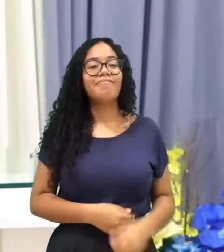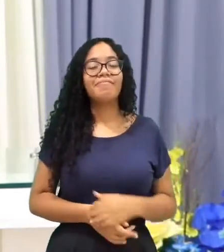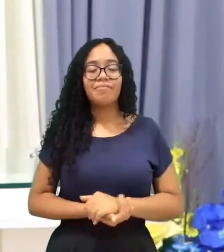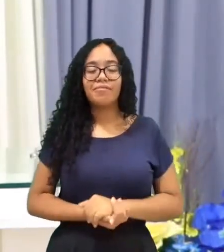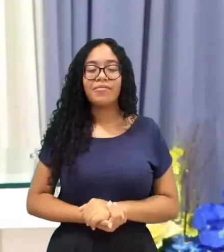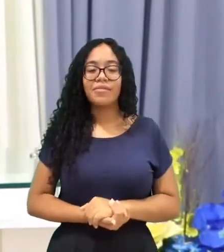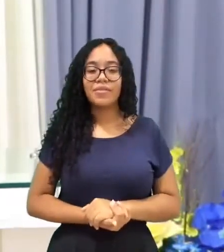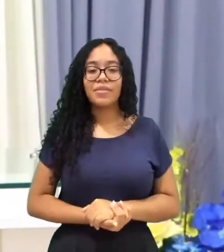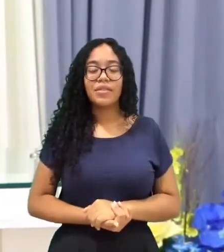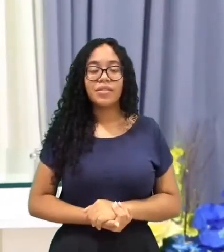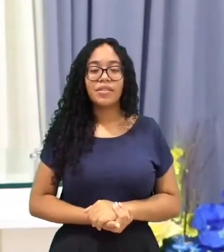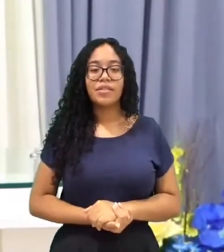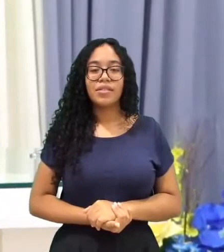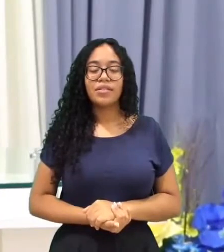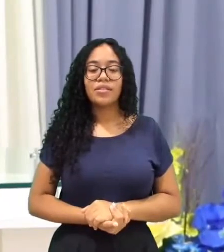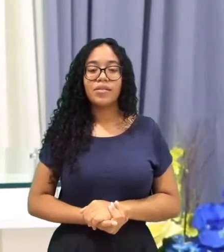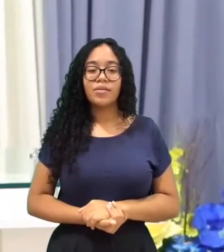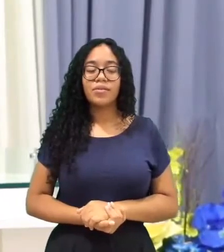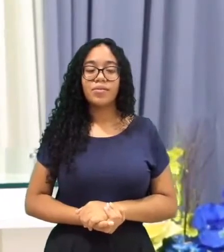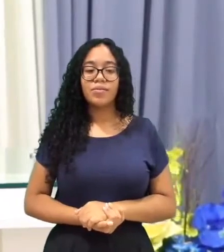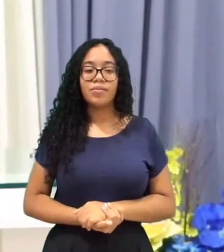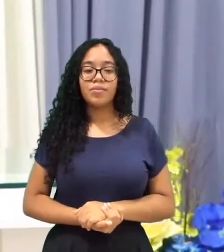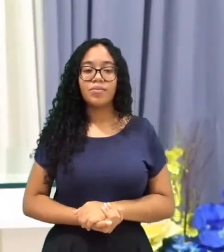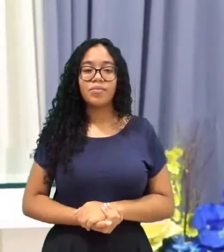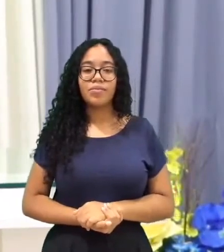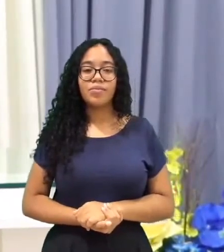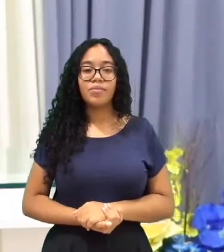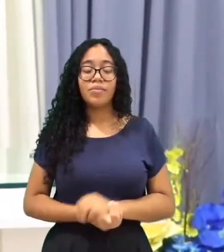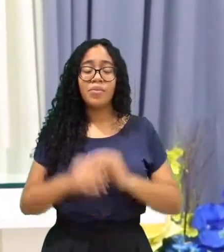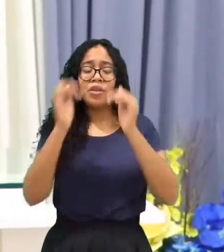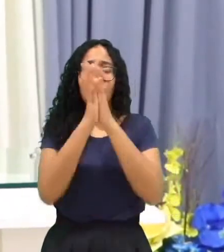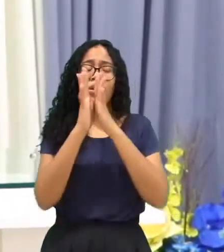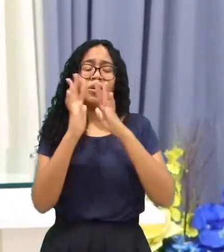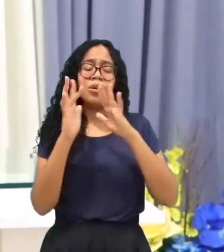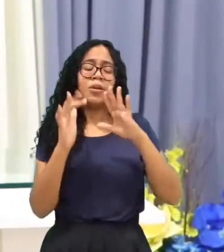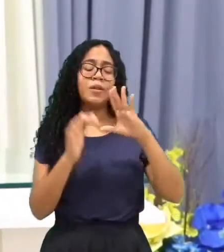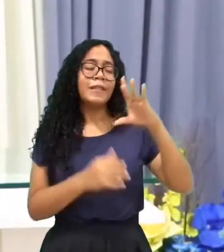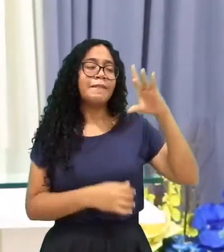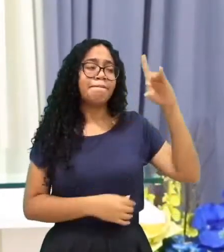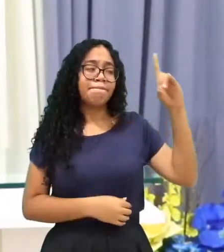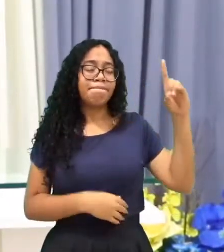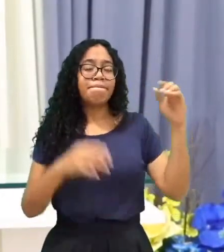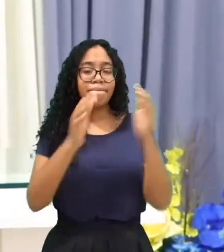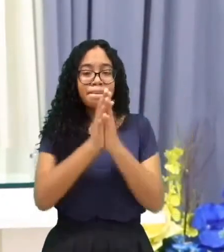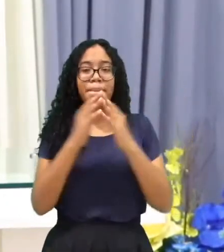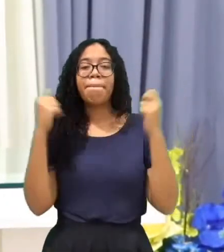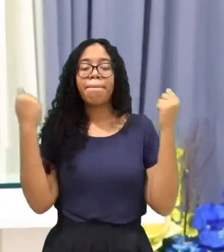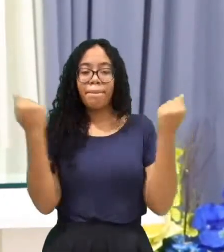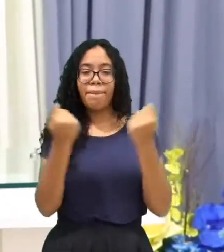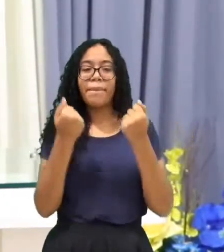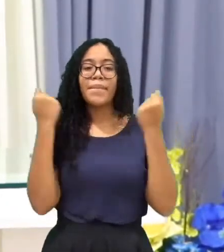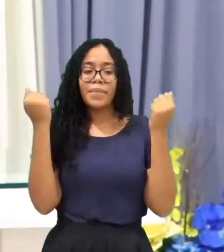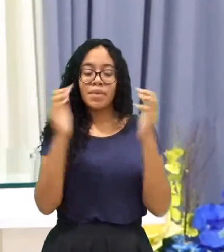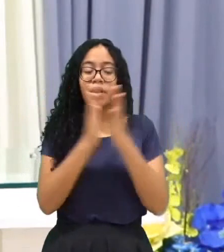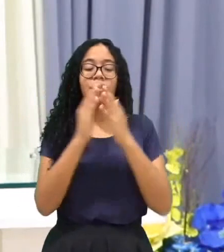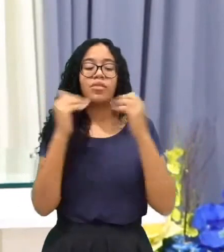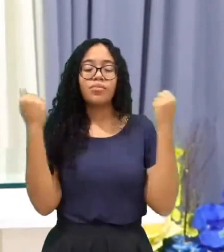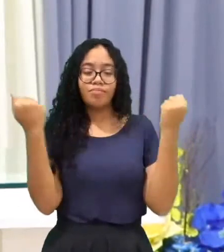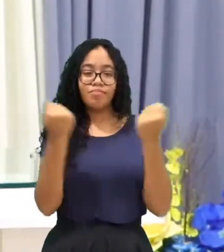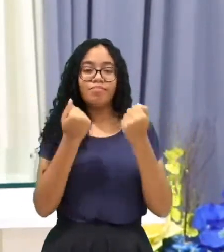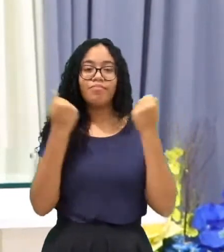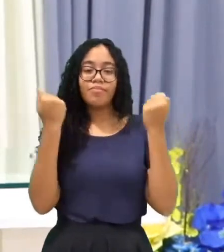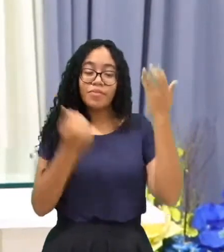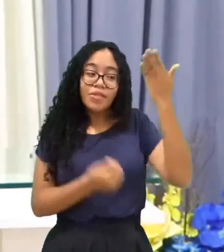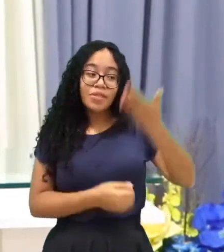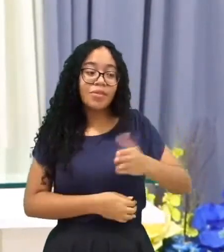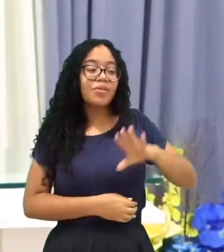Ramassuriande cande ramásias. Oh, glória a Deus. Aleluia, aleluia. Na